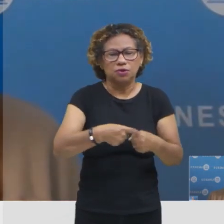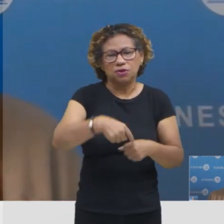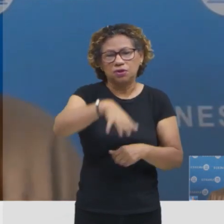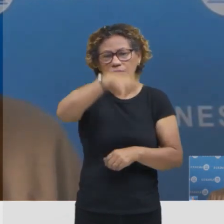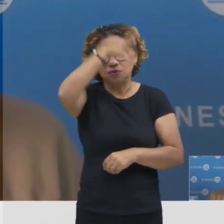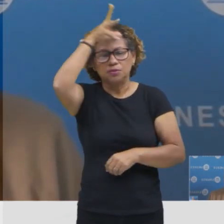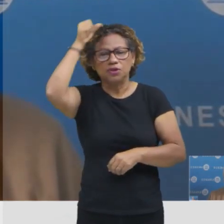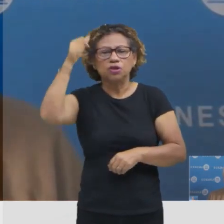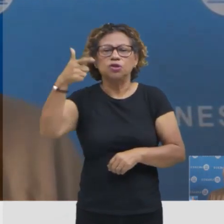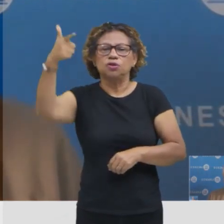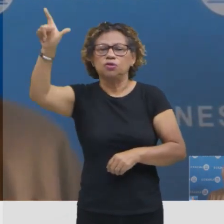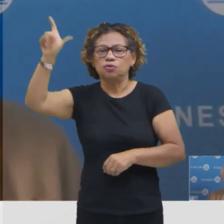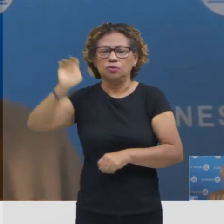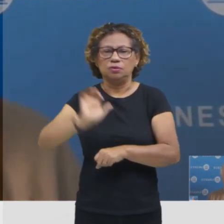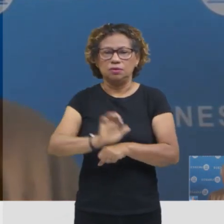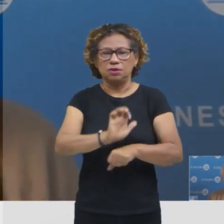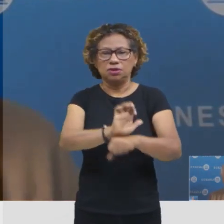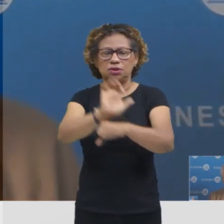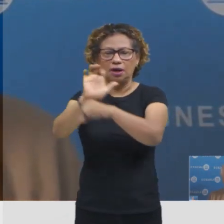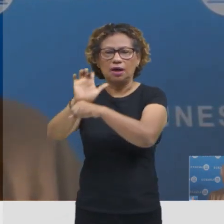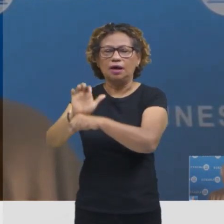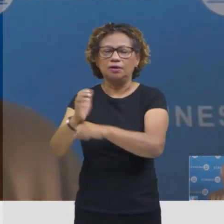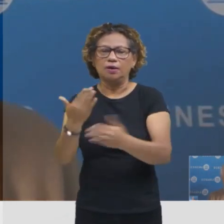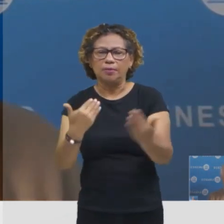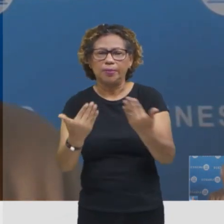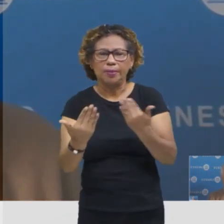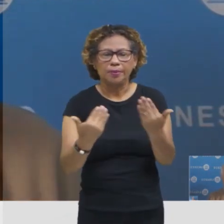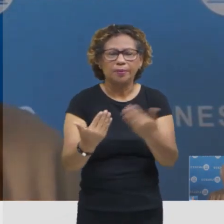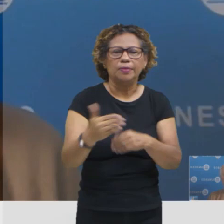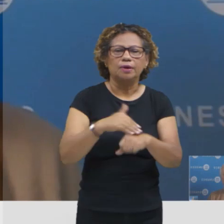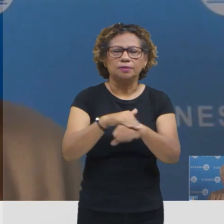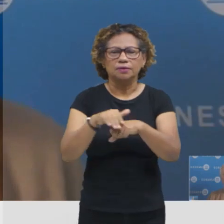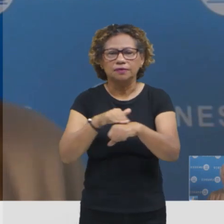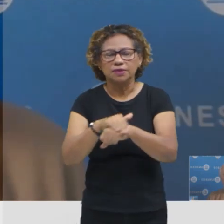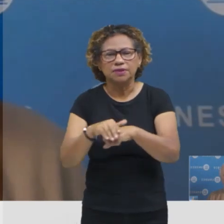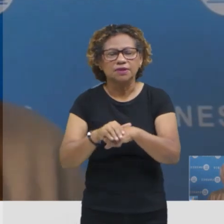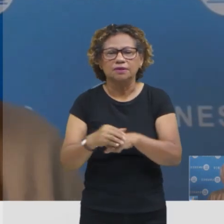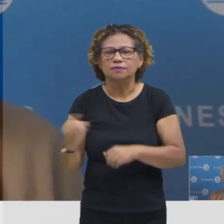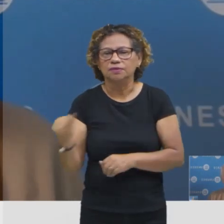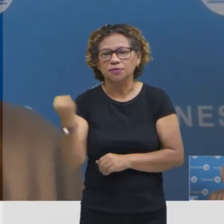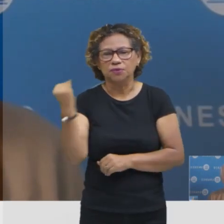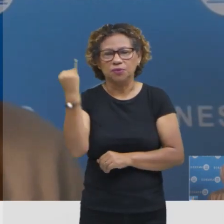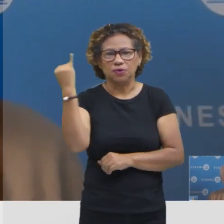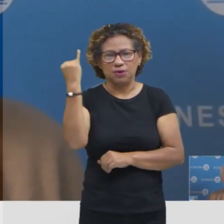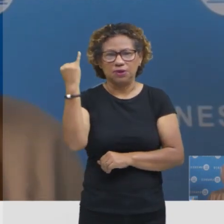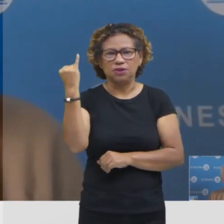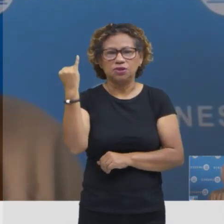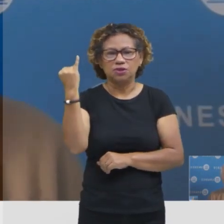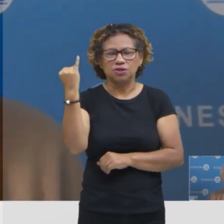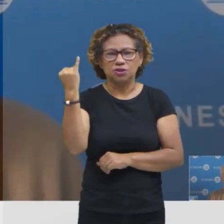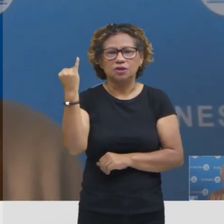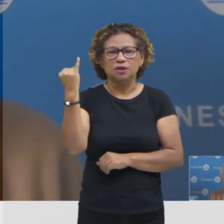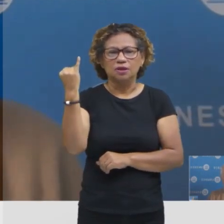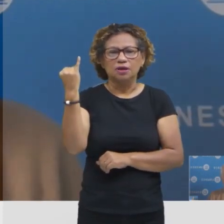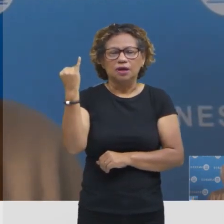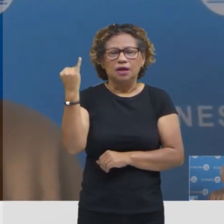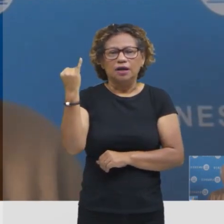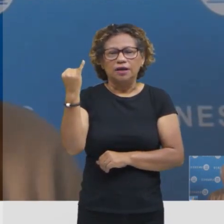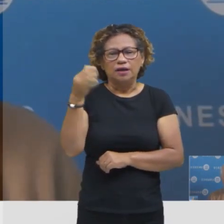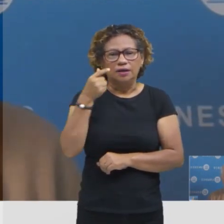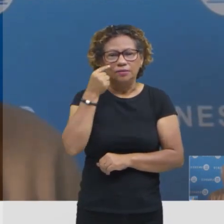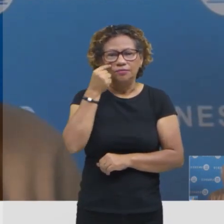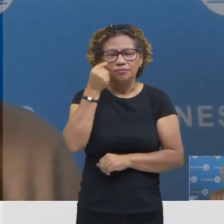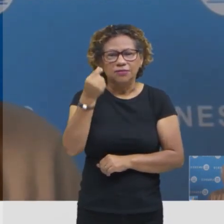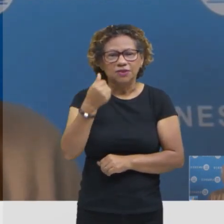outros estados a conversarem connosco é absolutamente excepcional e isto dá-nos um sentido de presença e